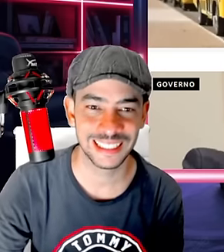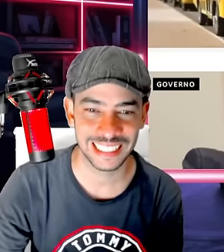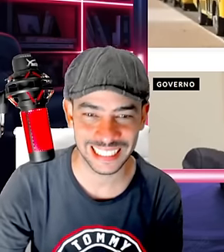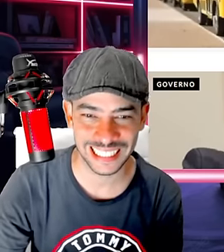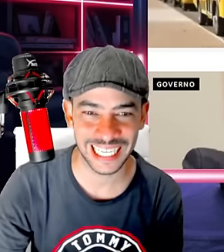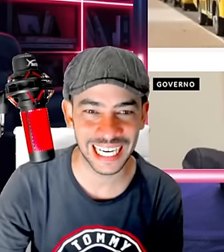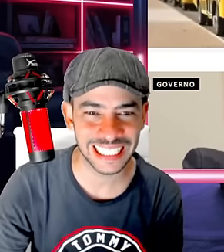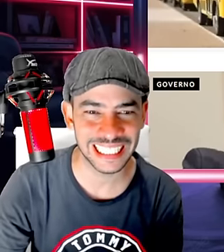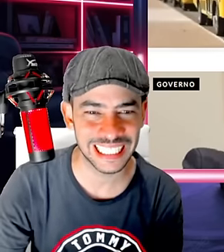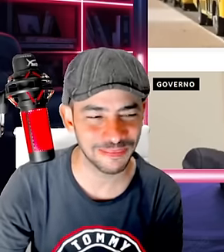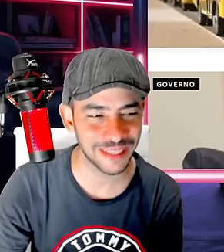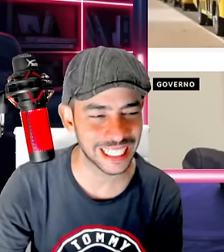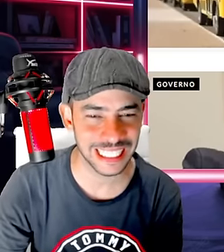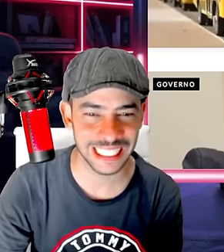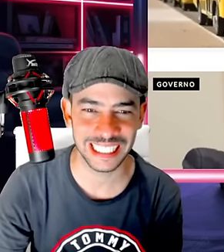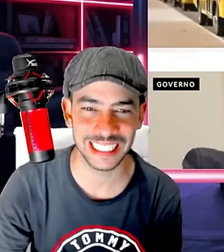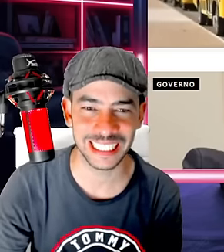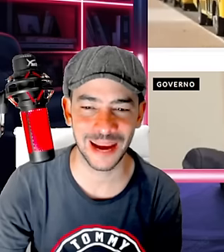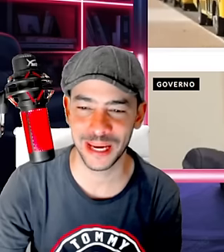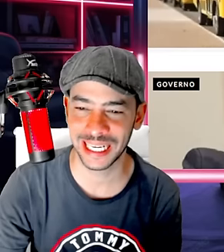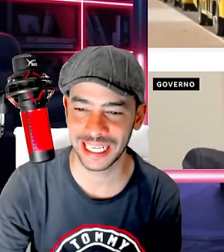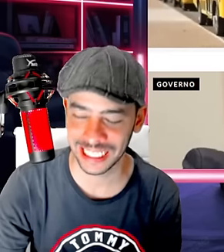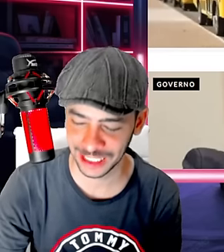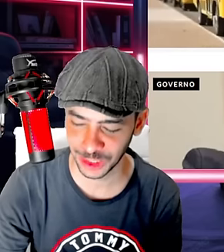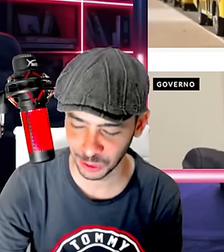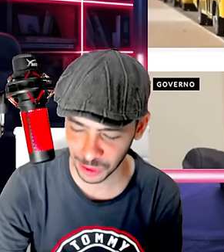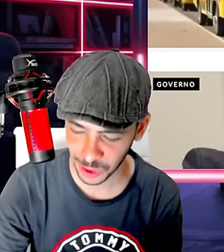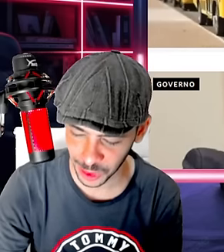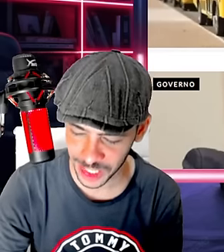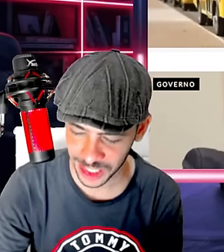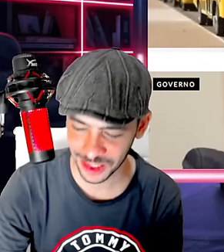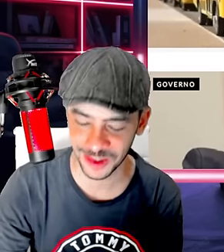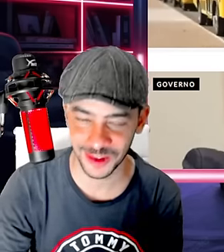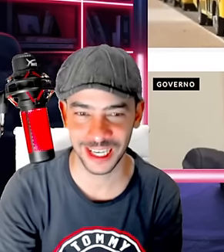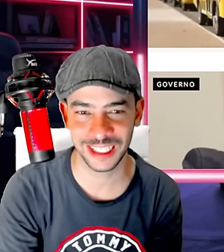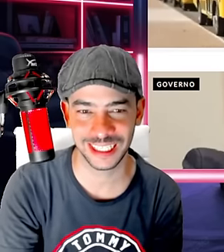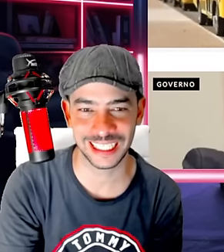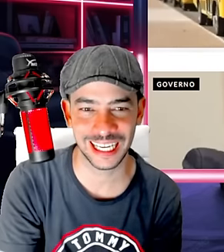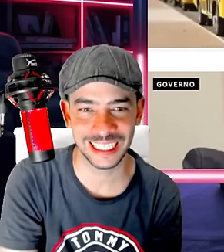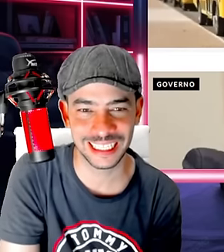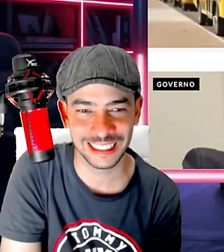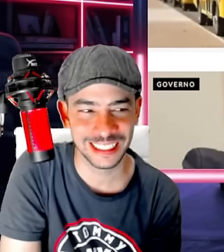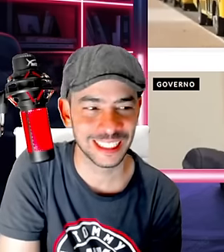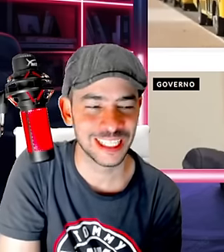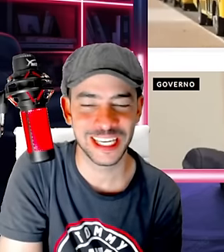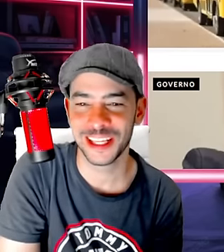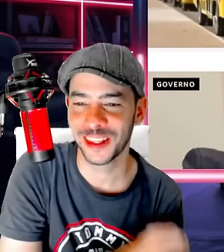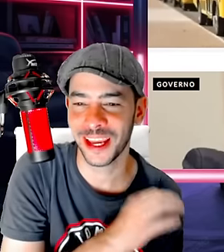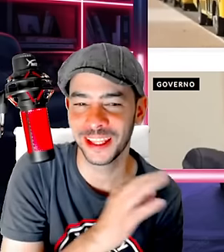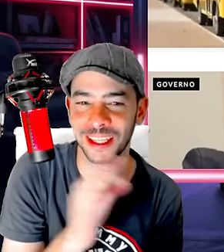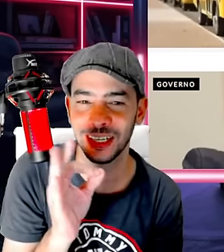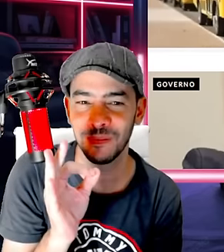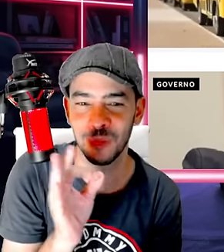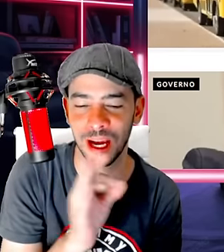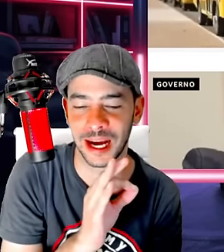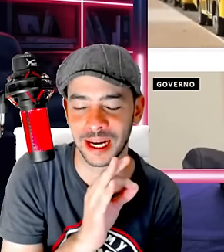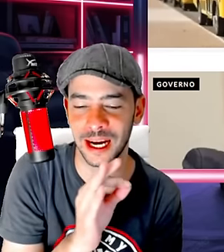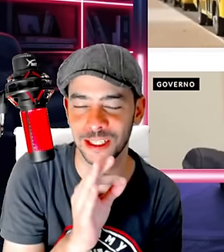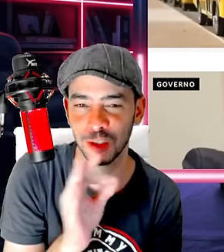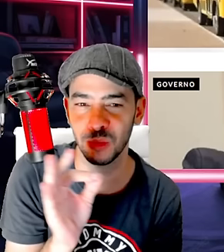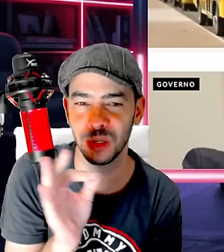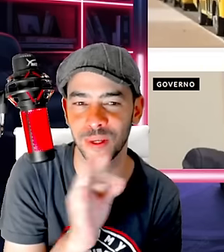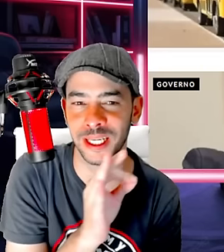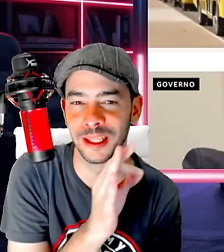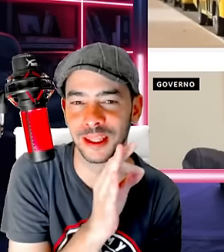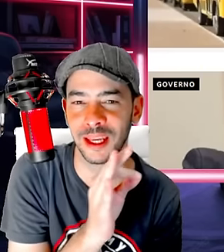demais tá demais tá pegando muito cara tá em entenda a